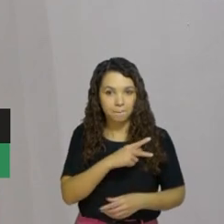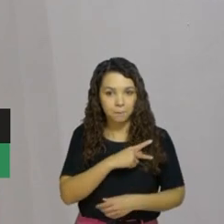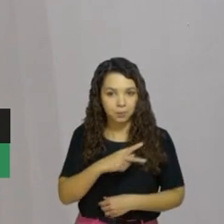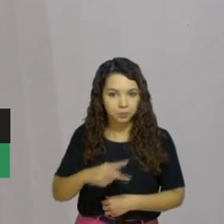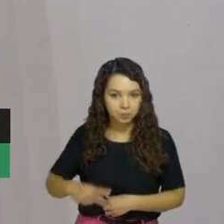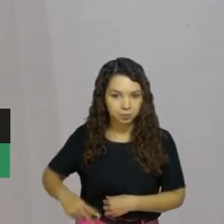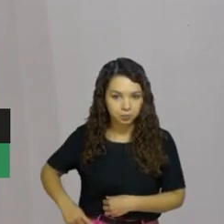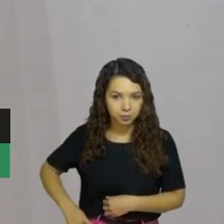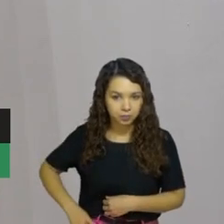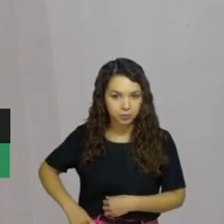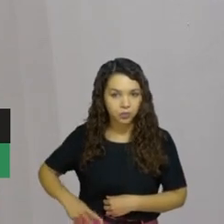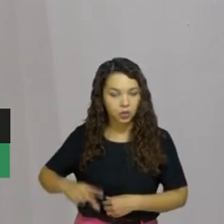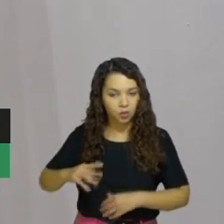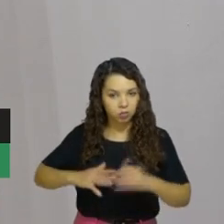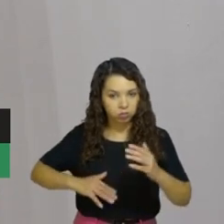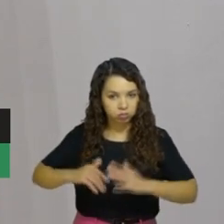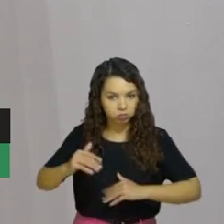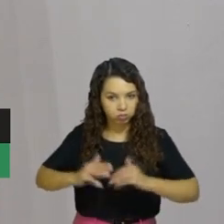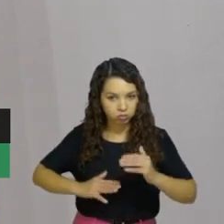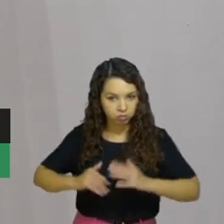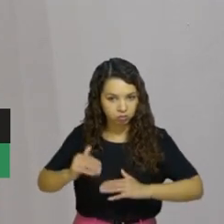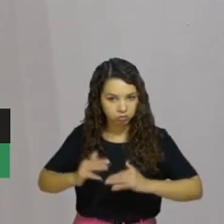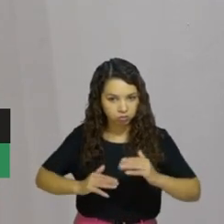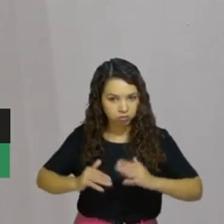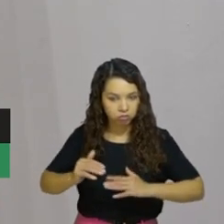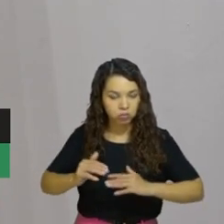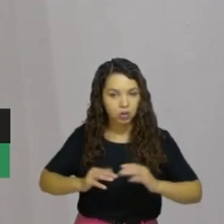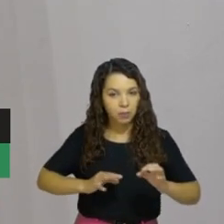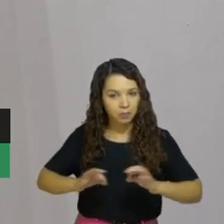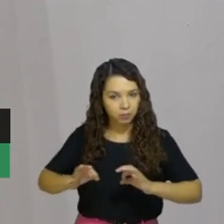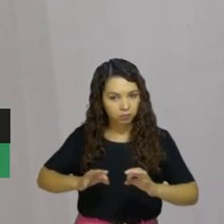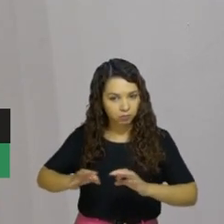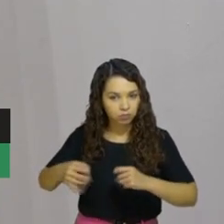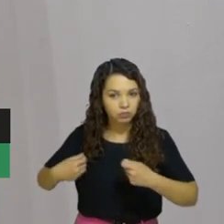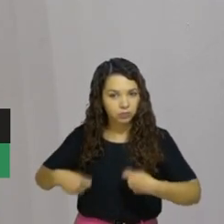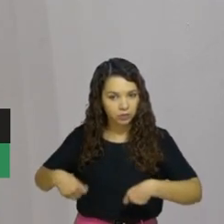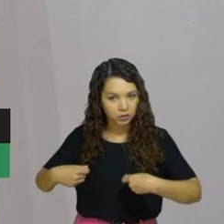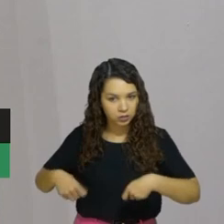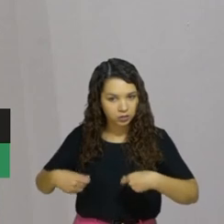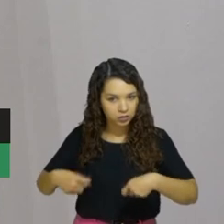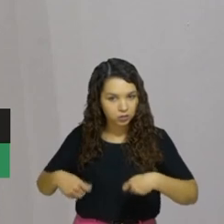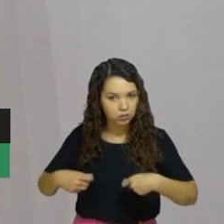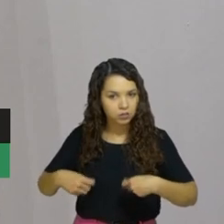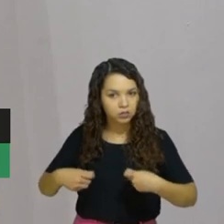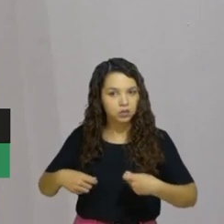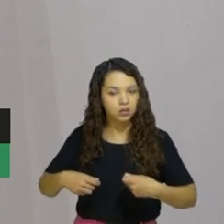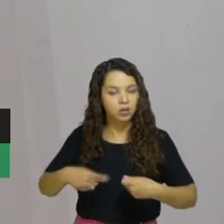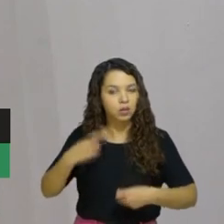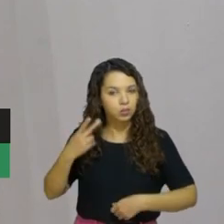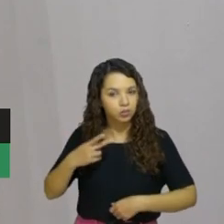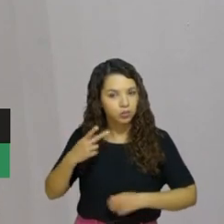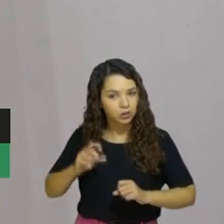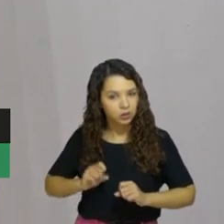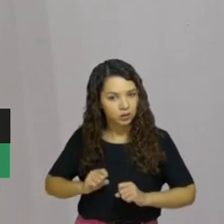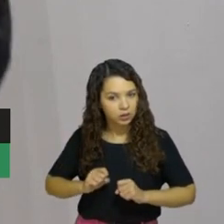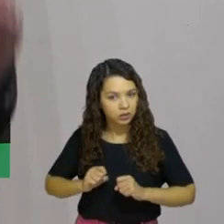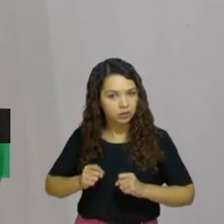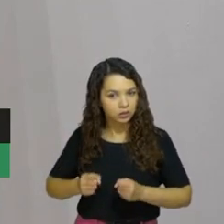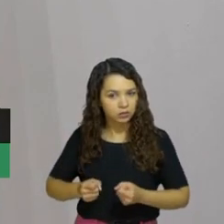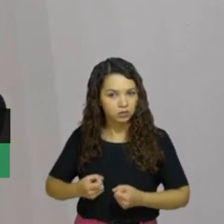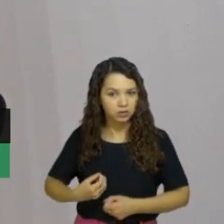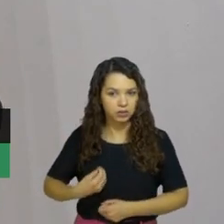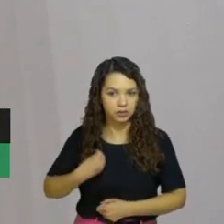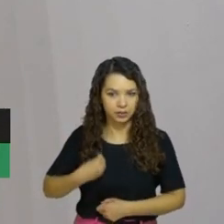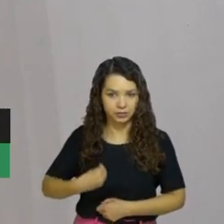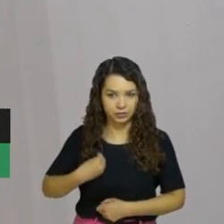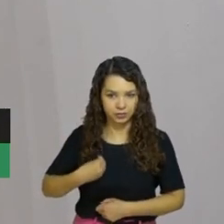políticas que possam vir na defesa da vida, que ela está presente